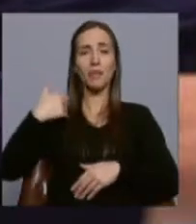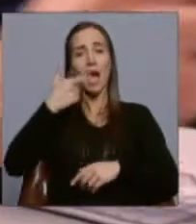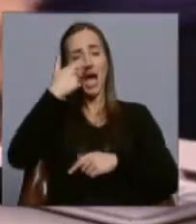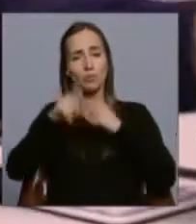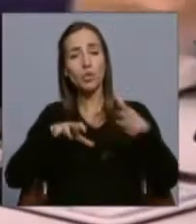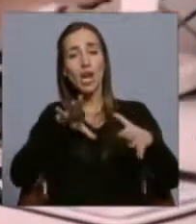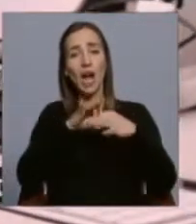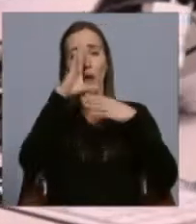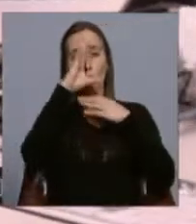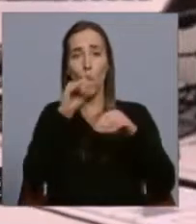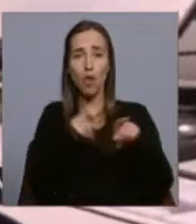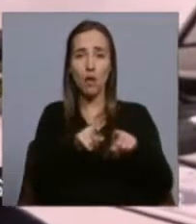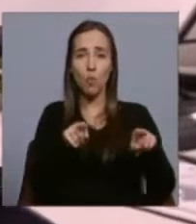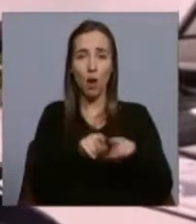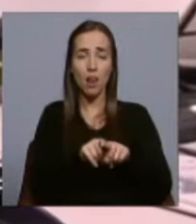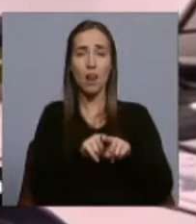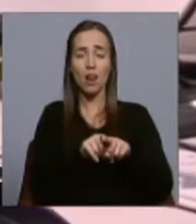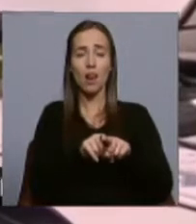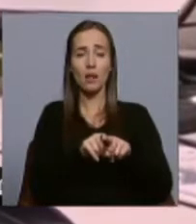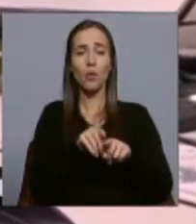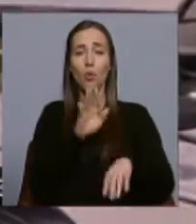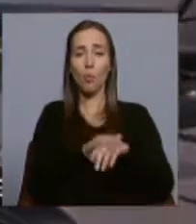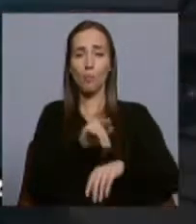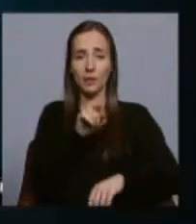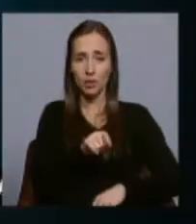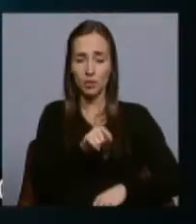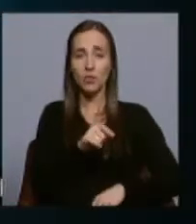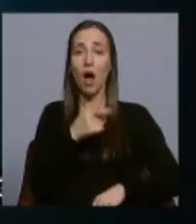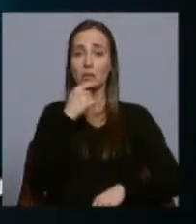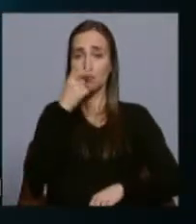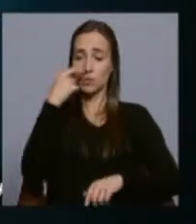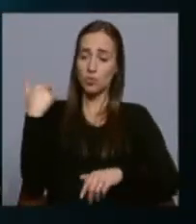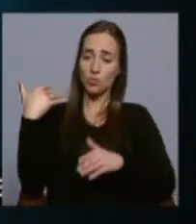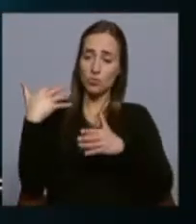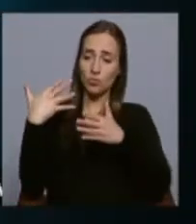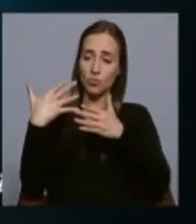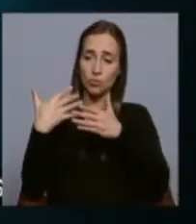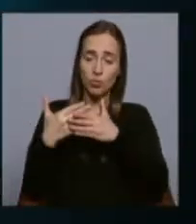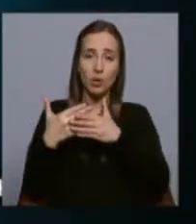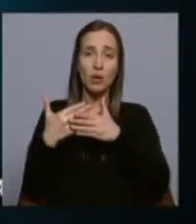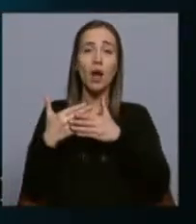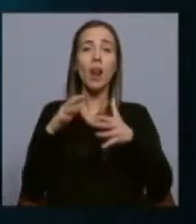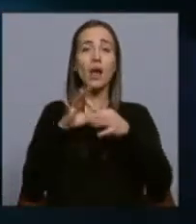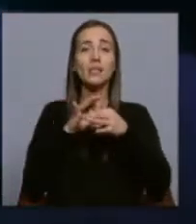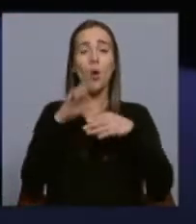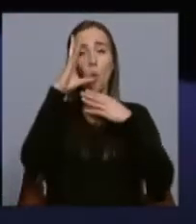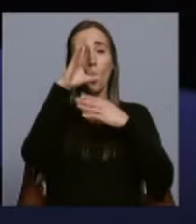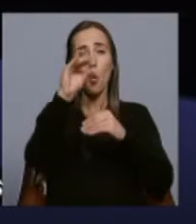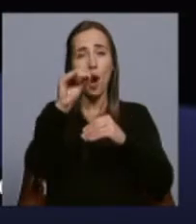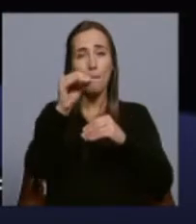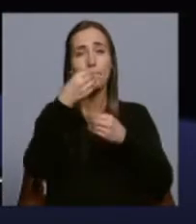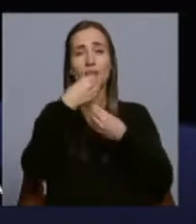com a Lua e que, portanto, ao longo da evolução do homem nós fomos perdendo essa ligação com o luar, mas ela ainda